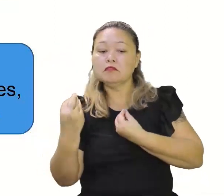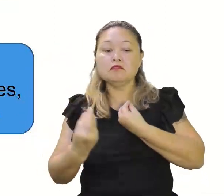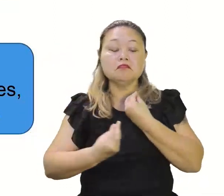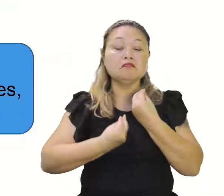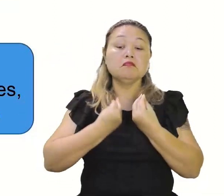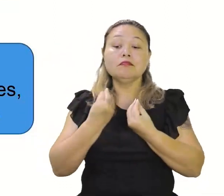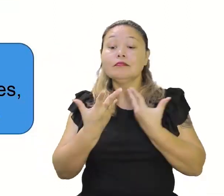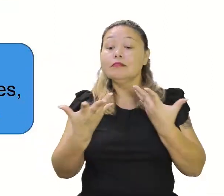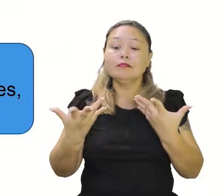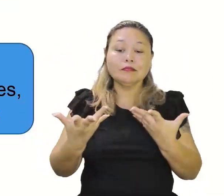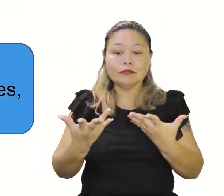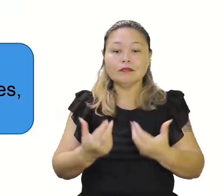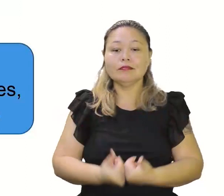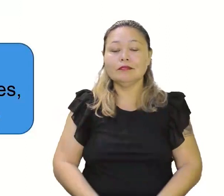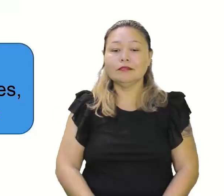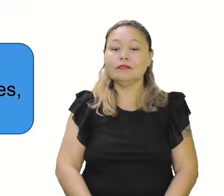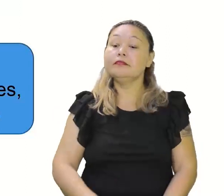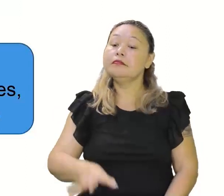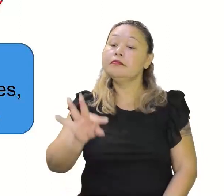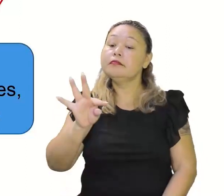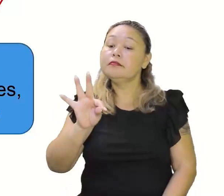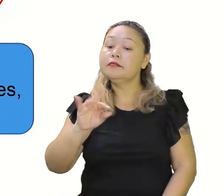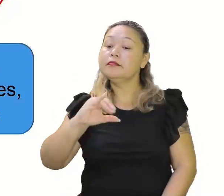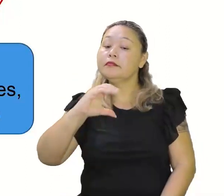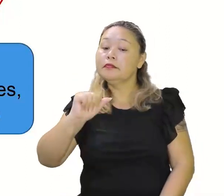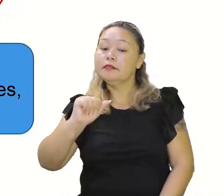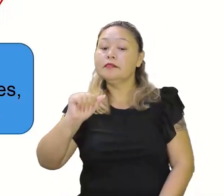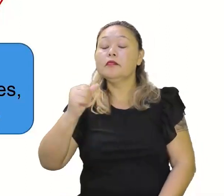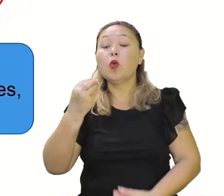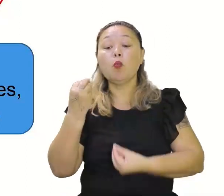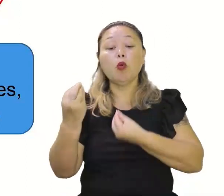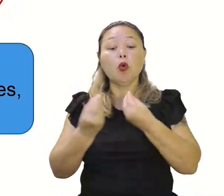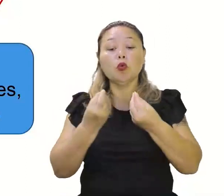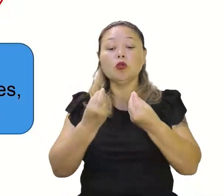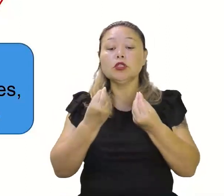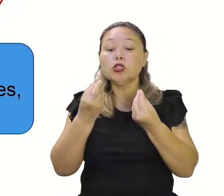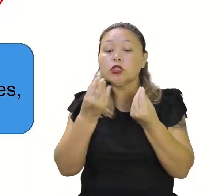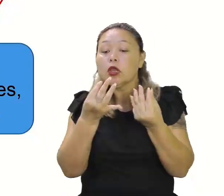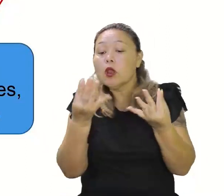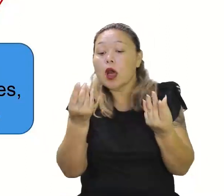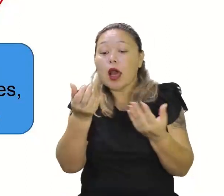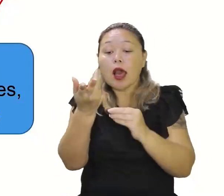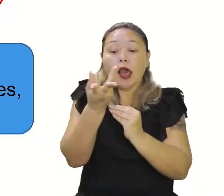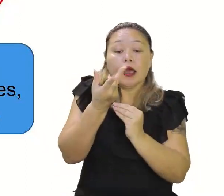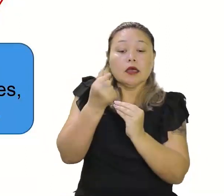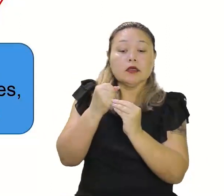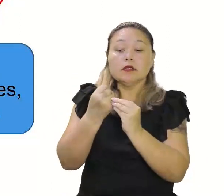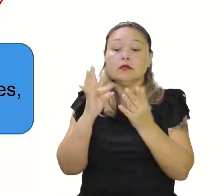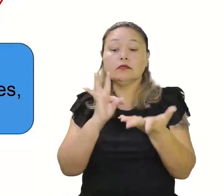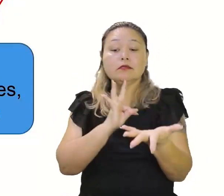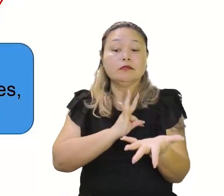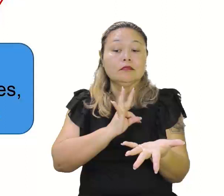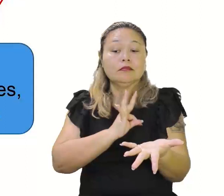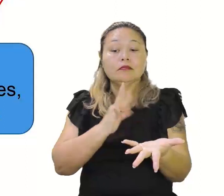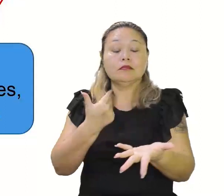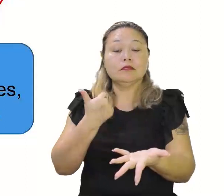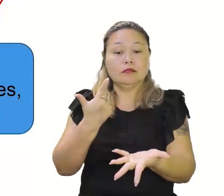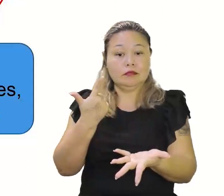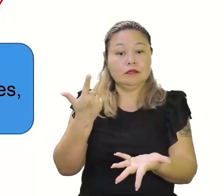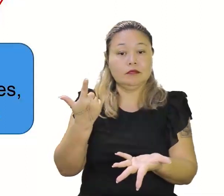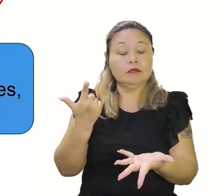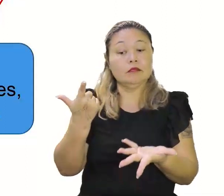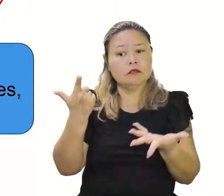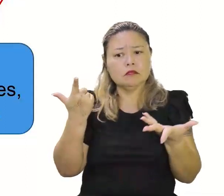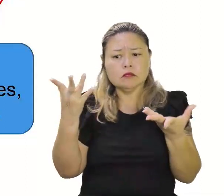conhecer, lidar com. E a tica, modos, estilos, artes, técnicas.